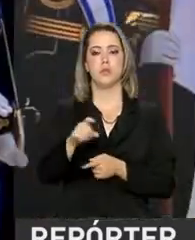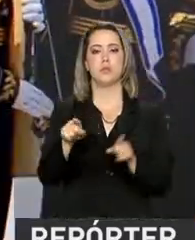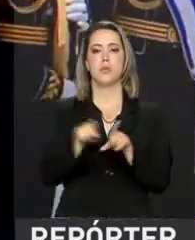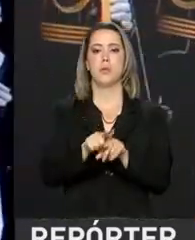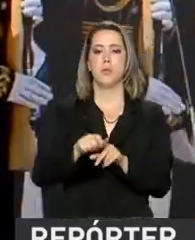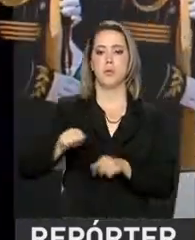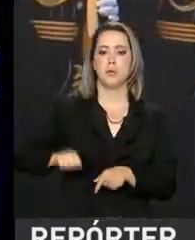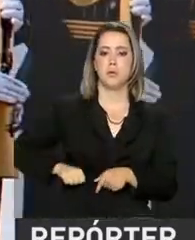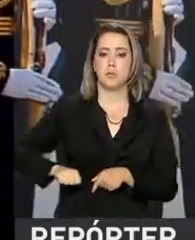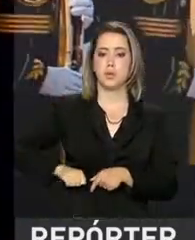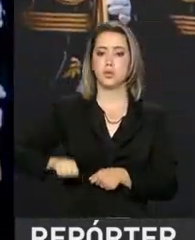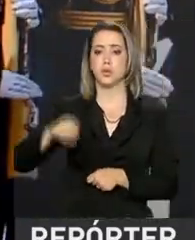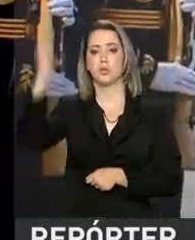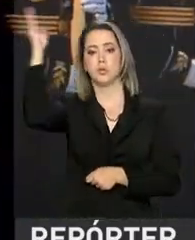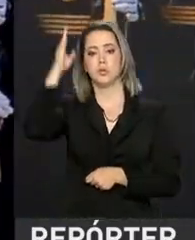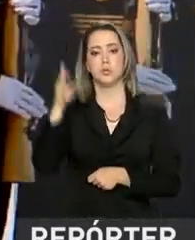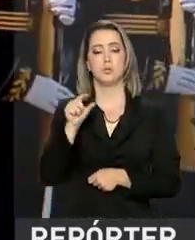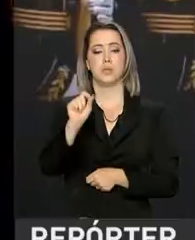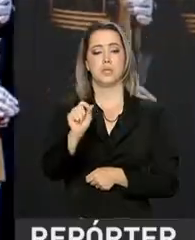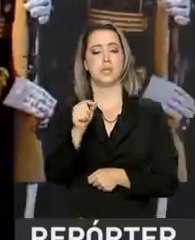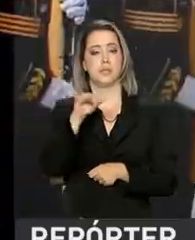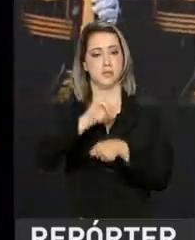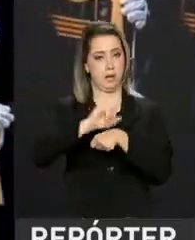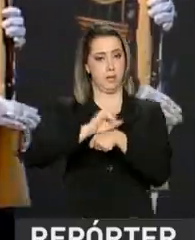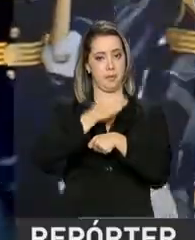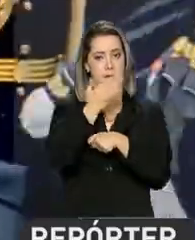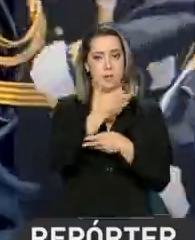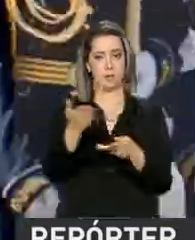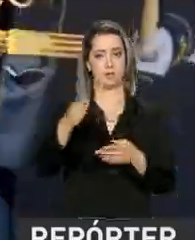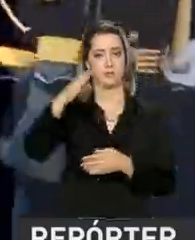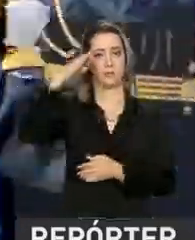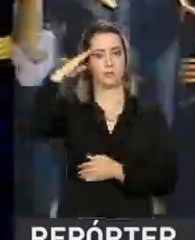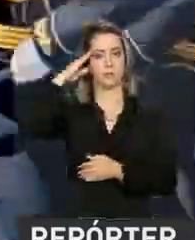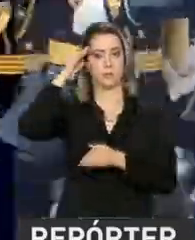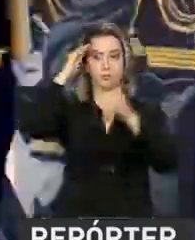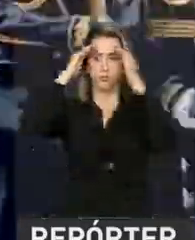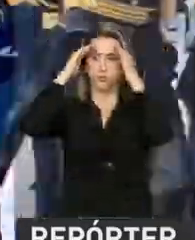brasileiro em moscou antonio salgado com honras militares